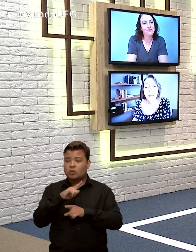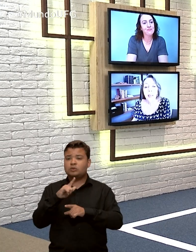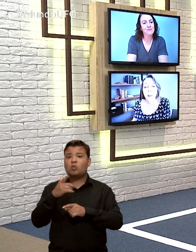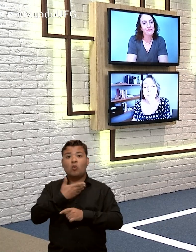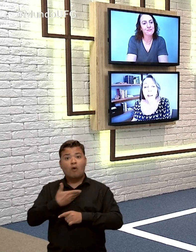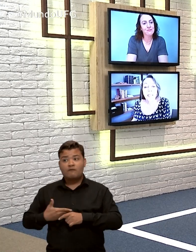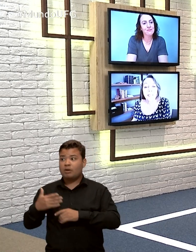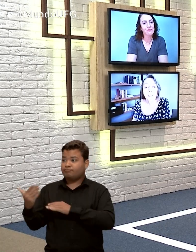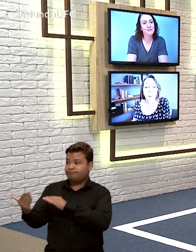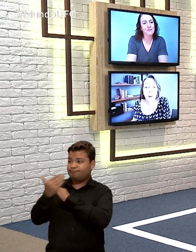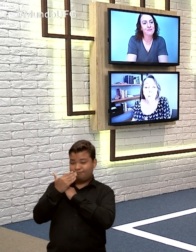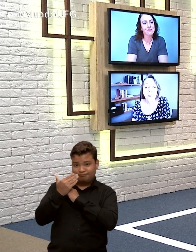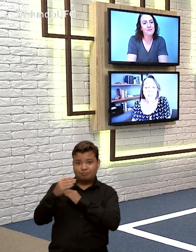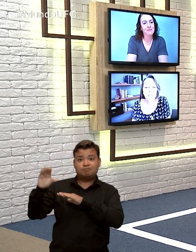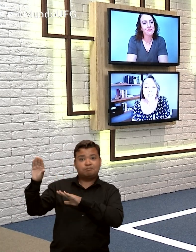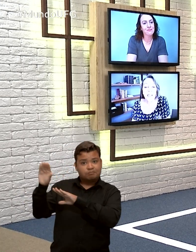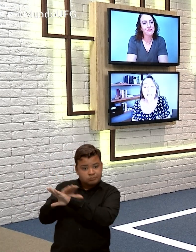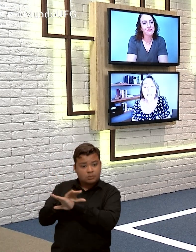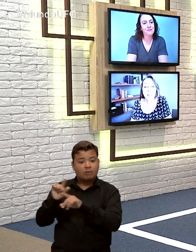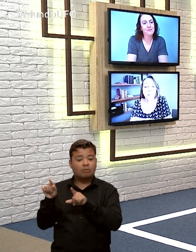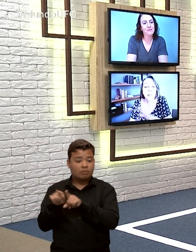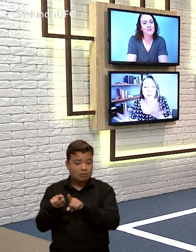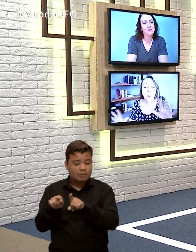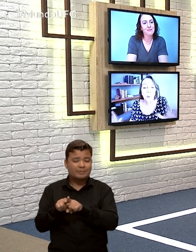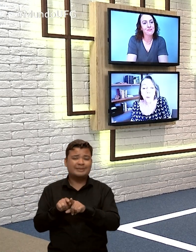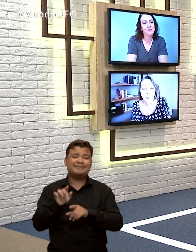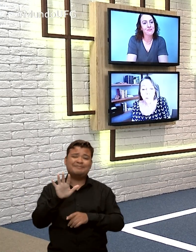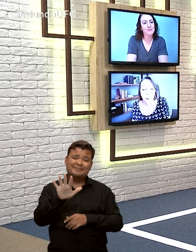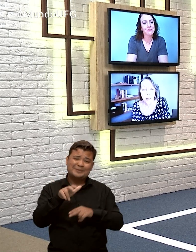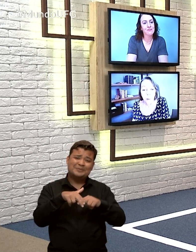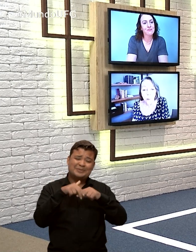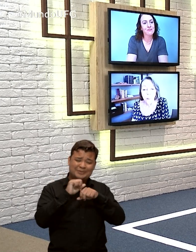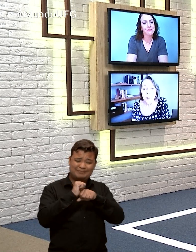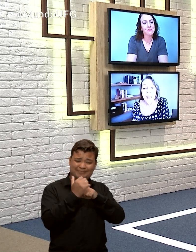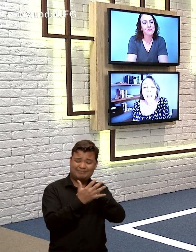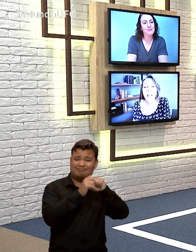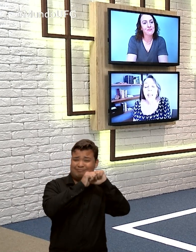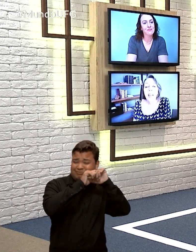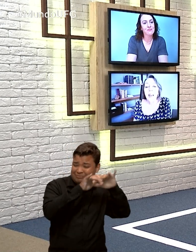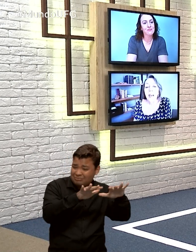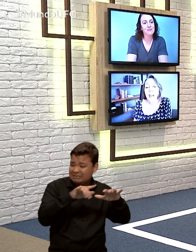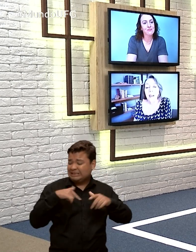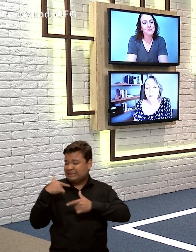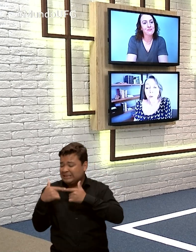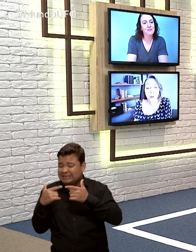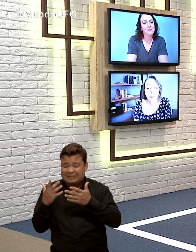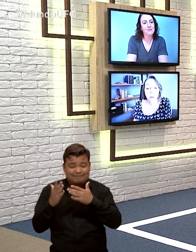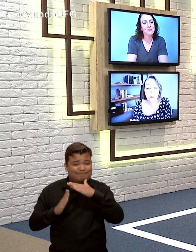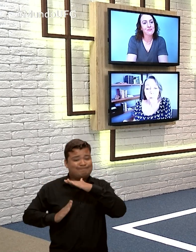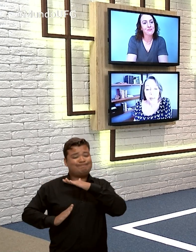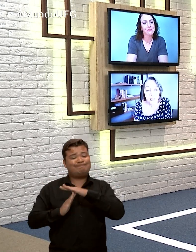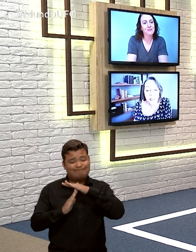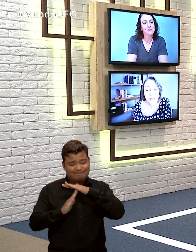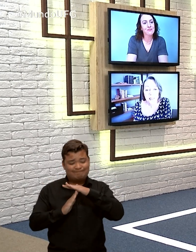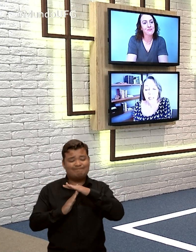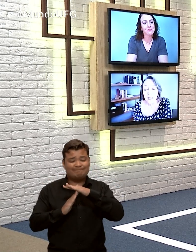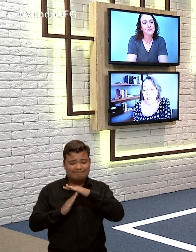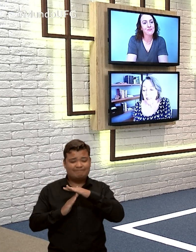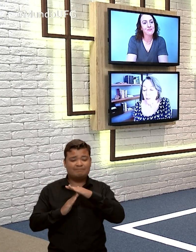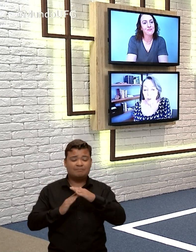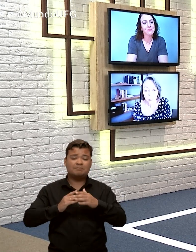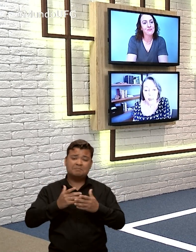governo, mas com a chegada da pandemia tudo parou, foram